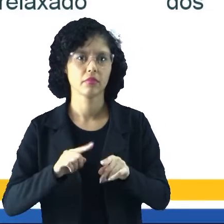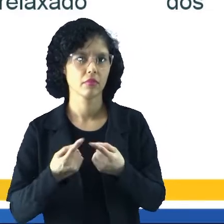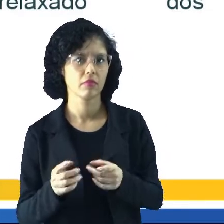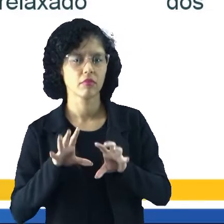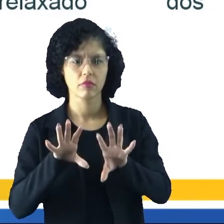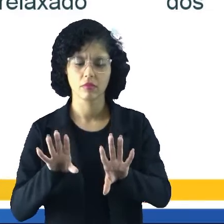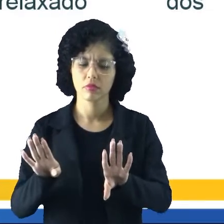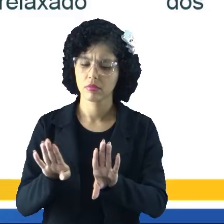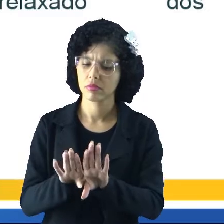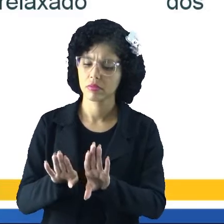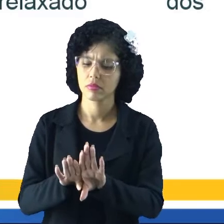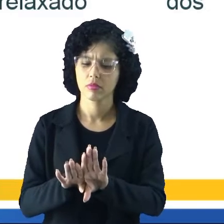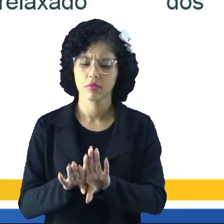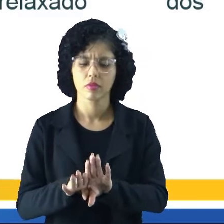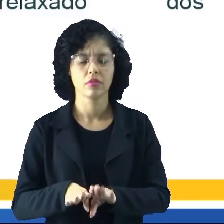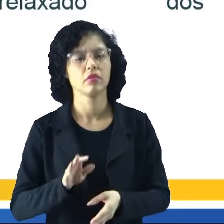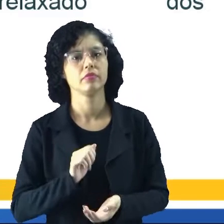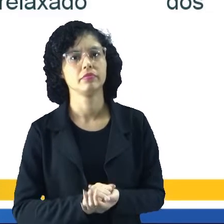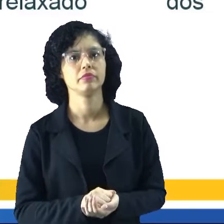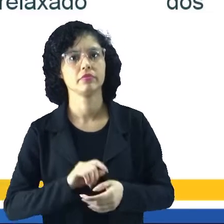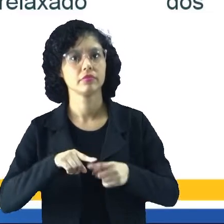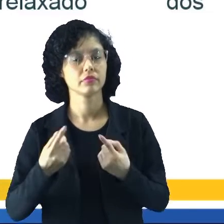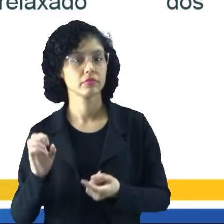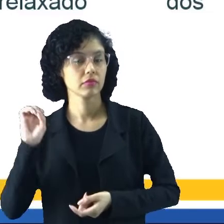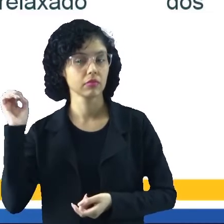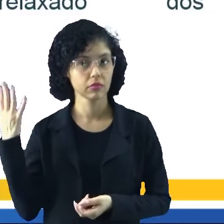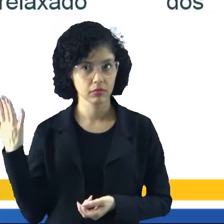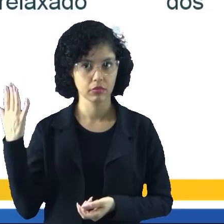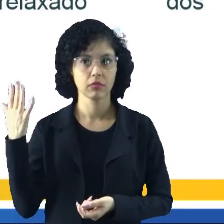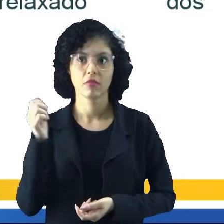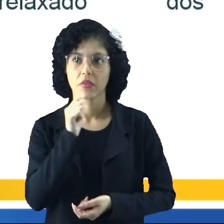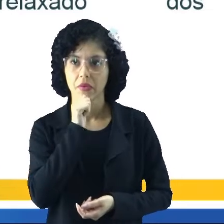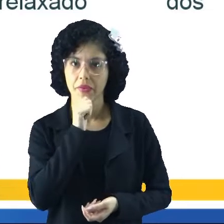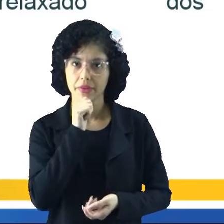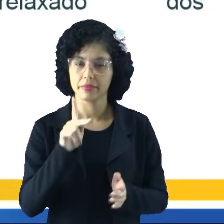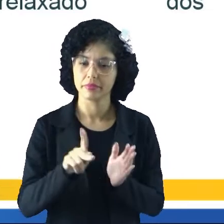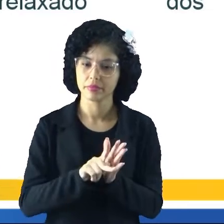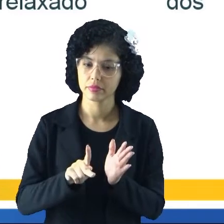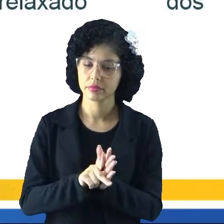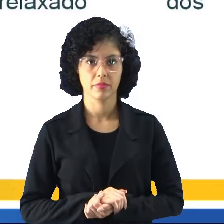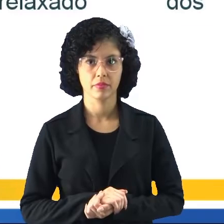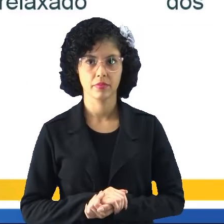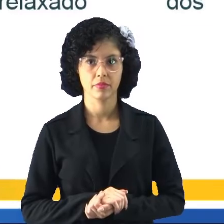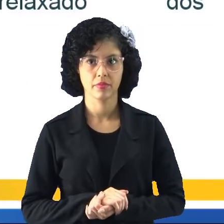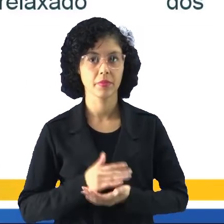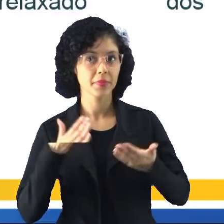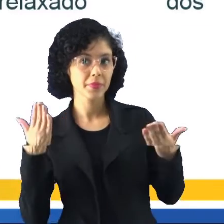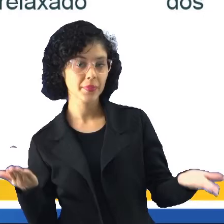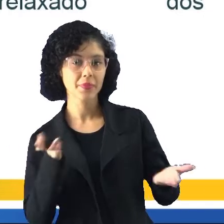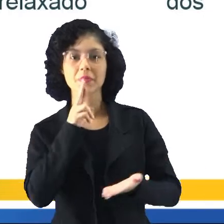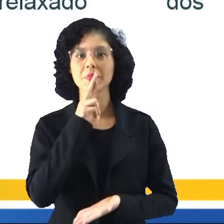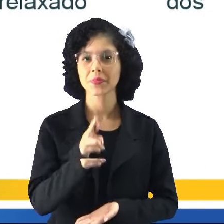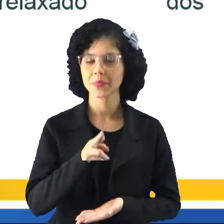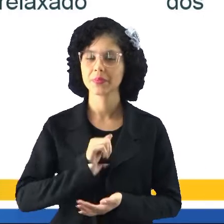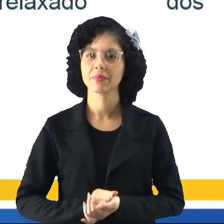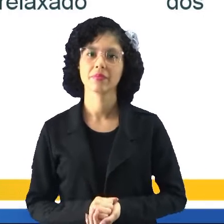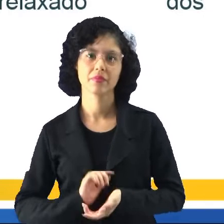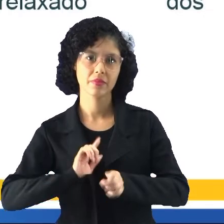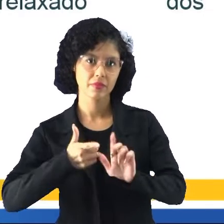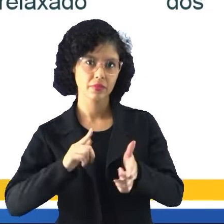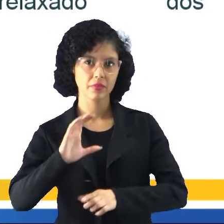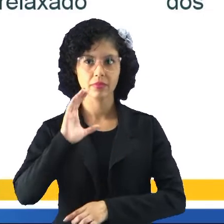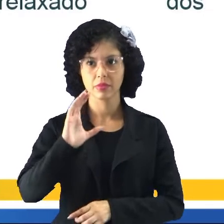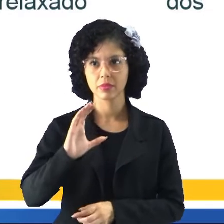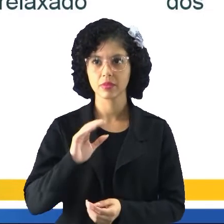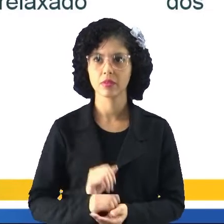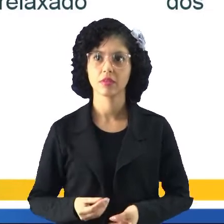também que causa o efeito de humor. Isso acontece na tirinha, mas não é a causadora do efeito de humor. Né? Então, galera, nossa resposta aí, sugestão de